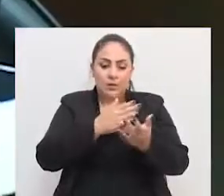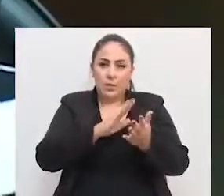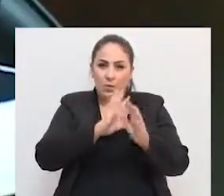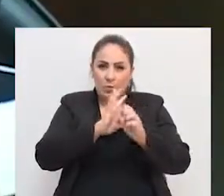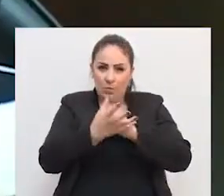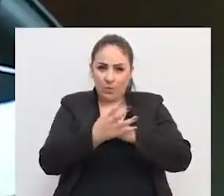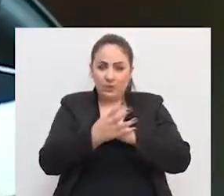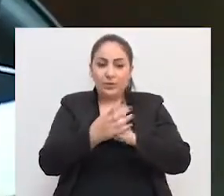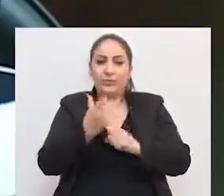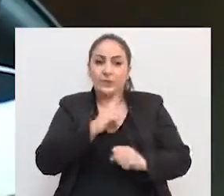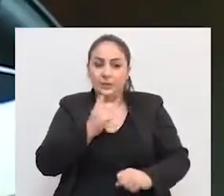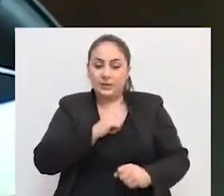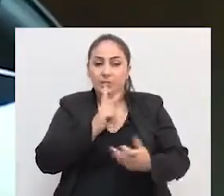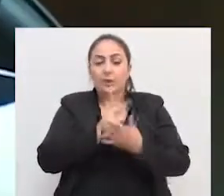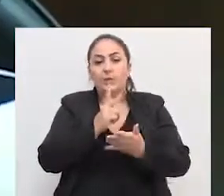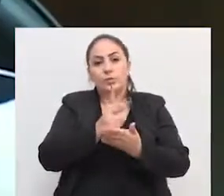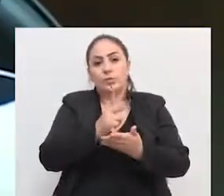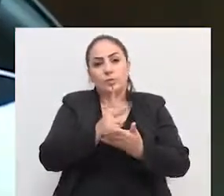uma